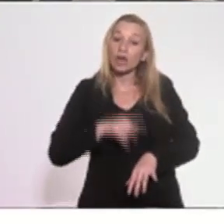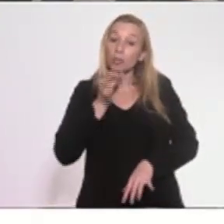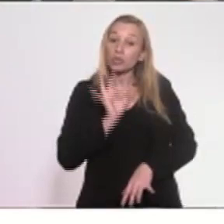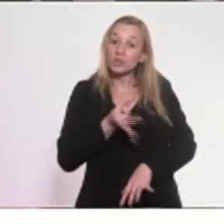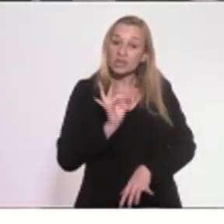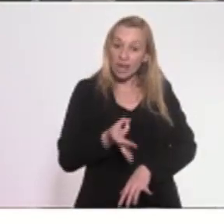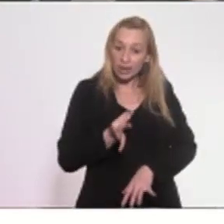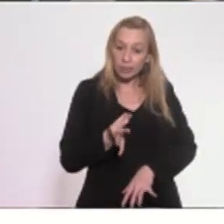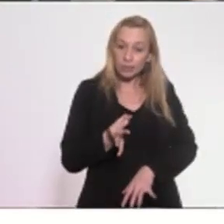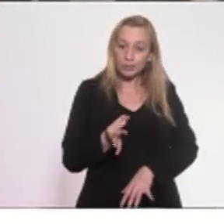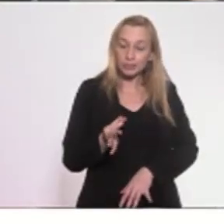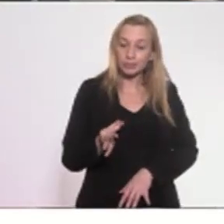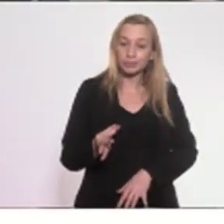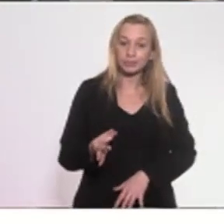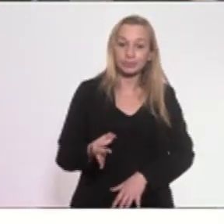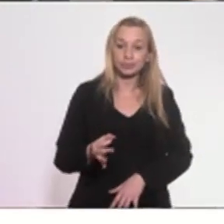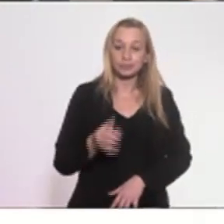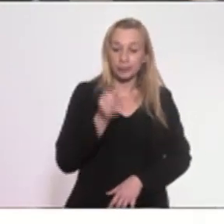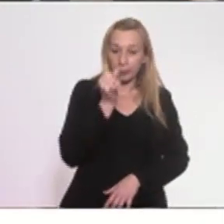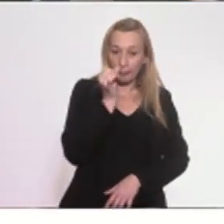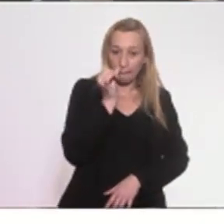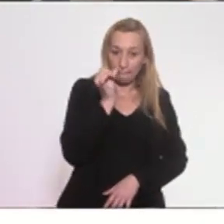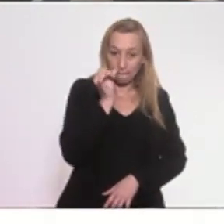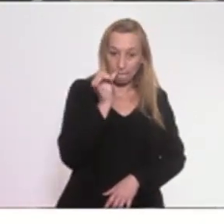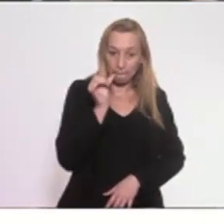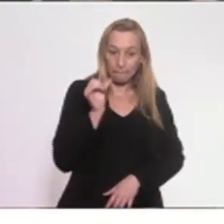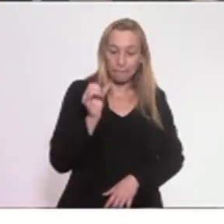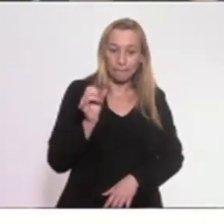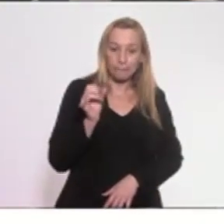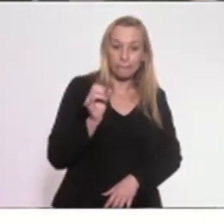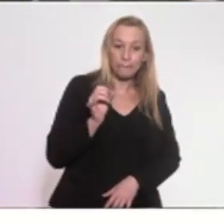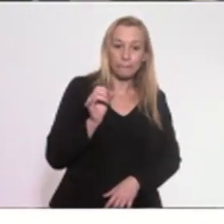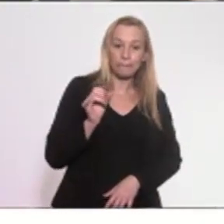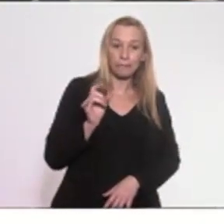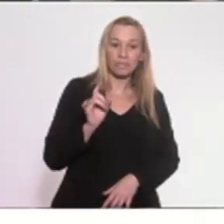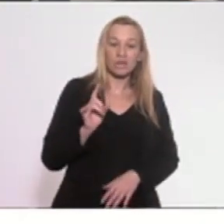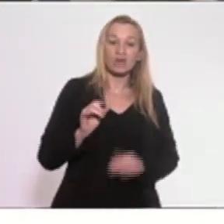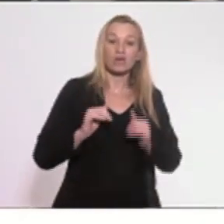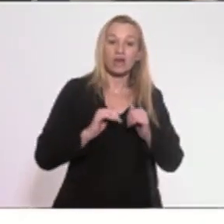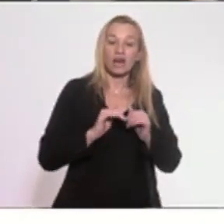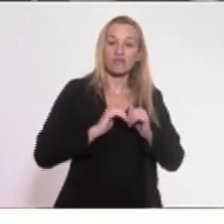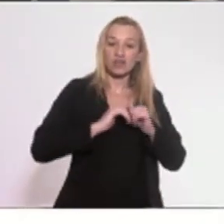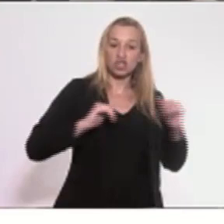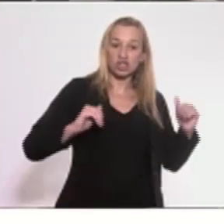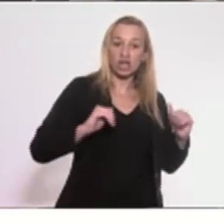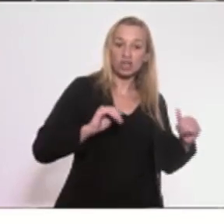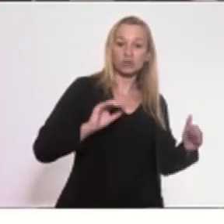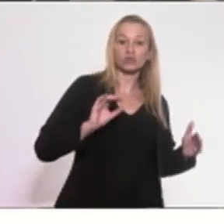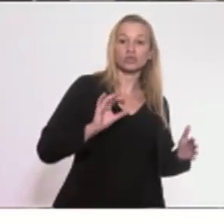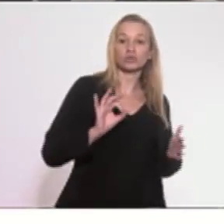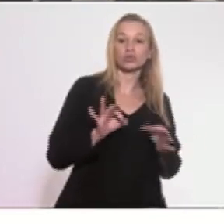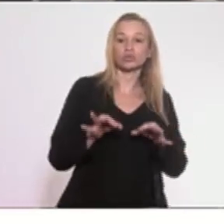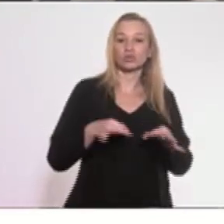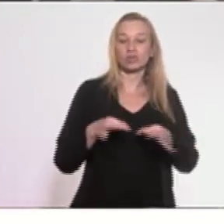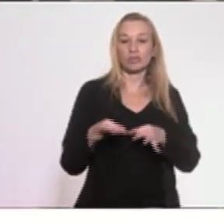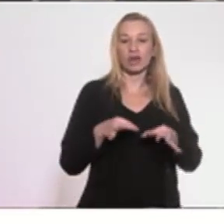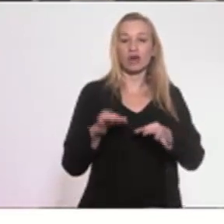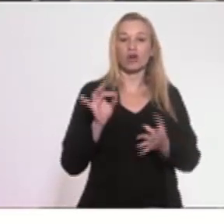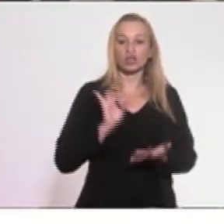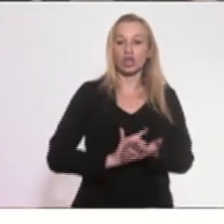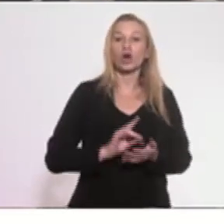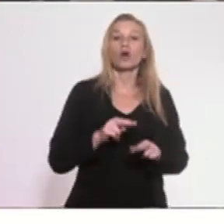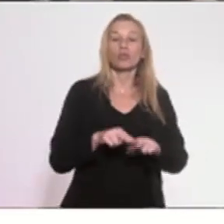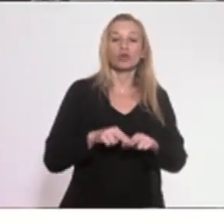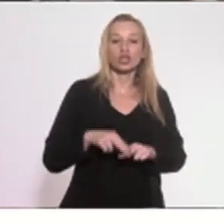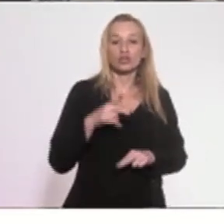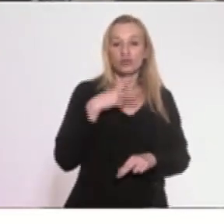sem que fossem acolhidas no parecer original. Então, eu por isso mantenho